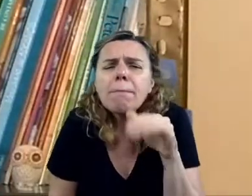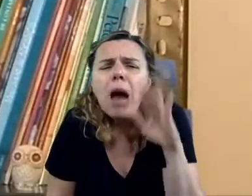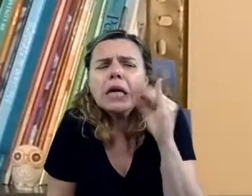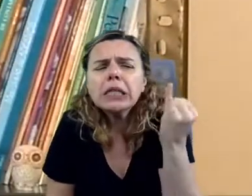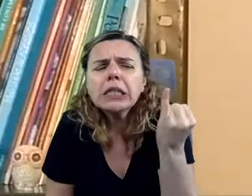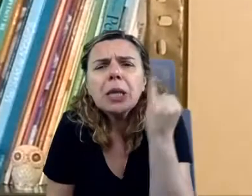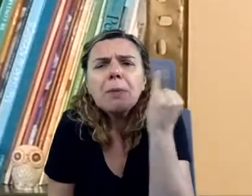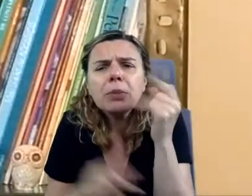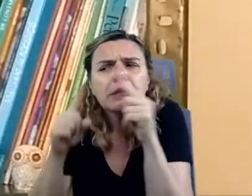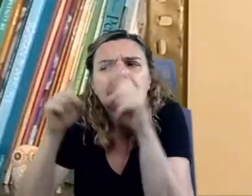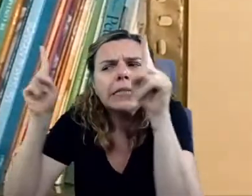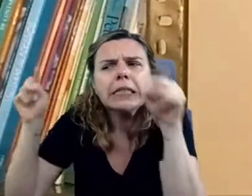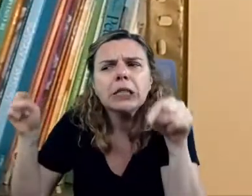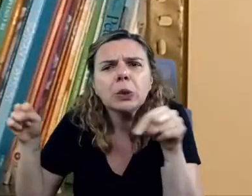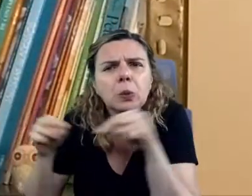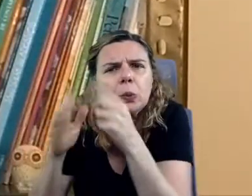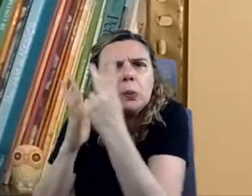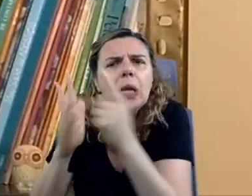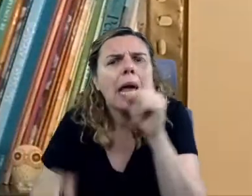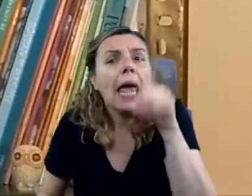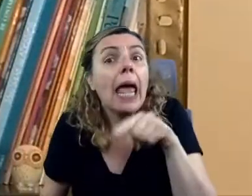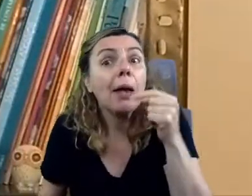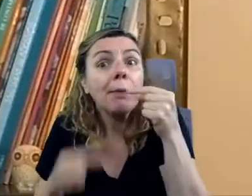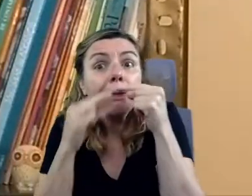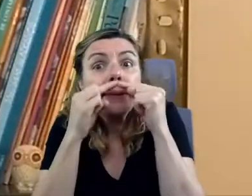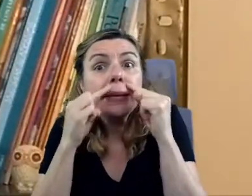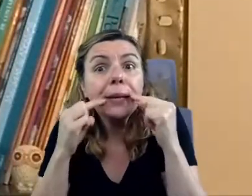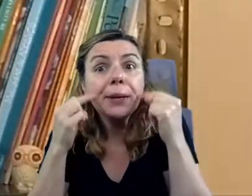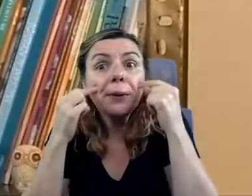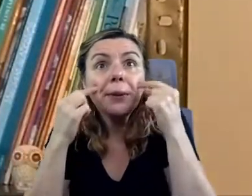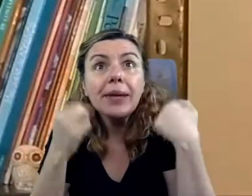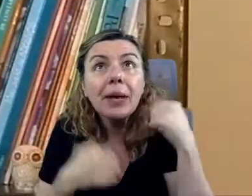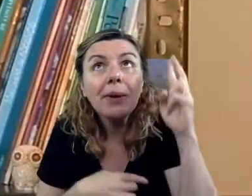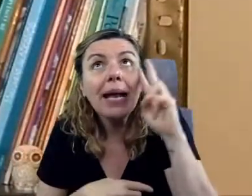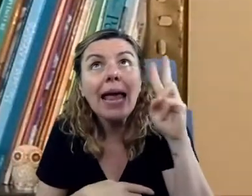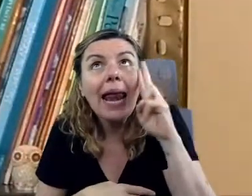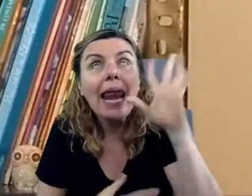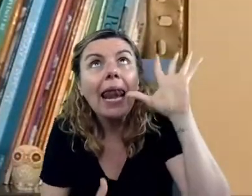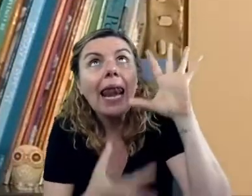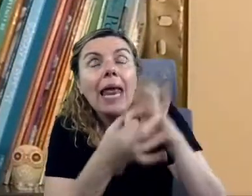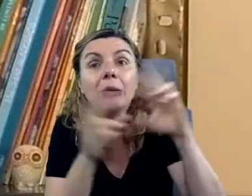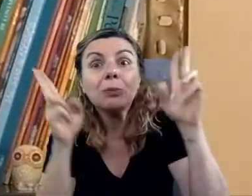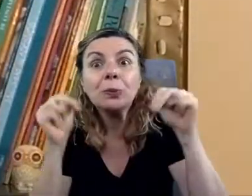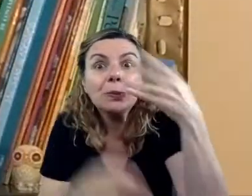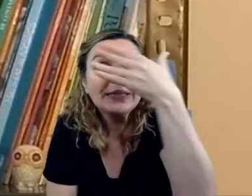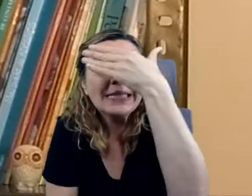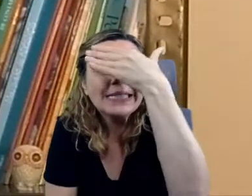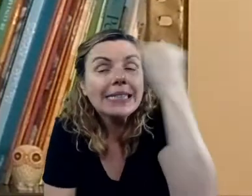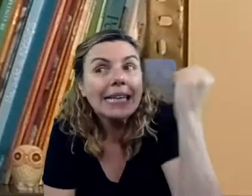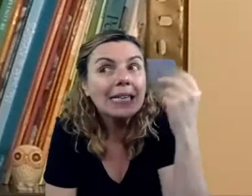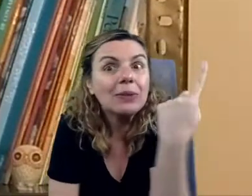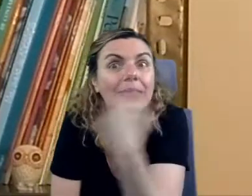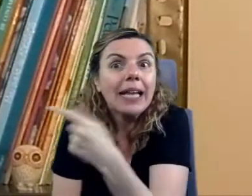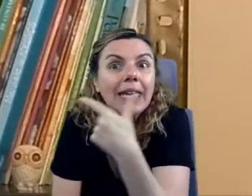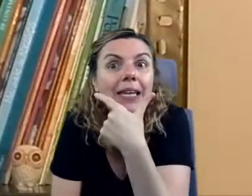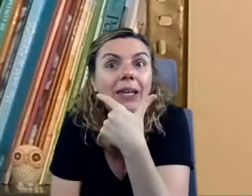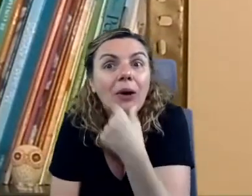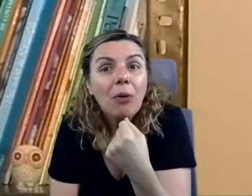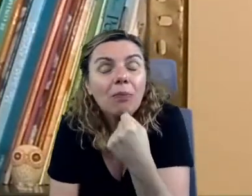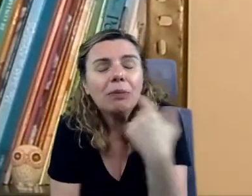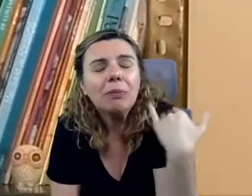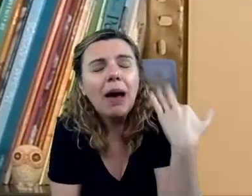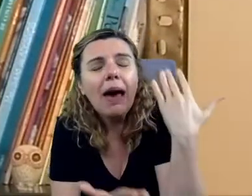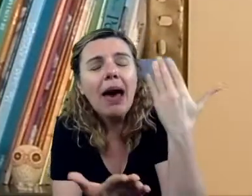quadro, insistiu a velhinha, é o bigode. Do que me lembro melhor, do que não me esquecerei